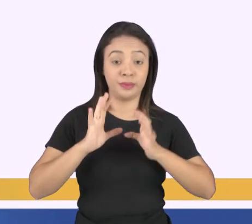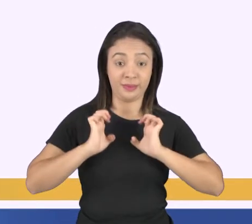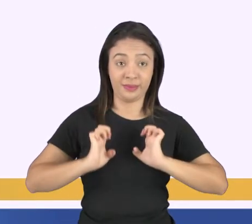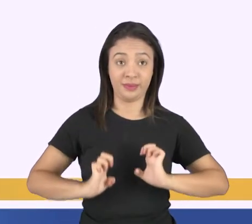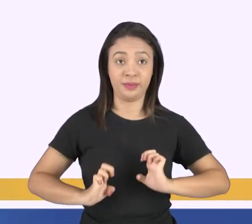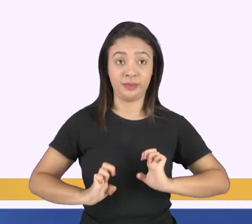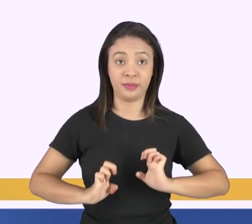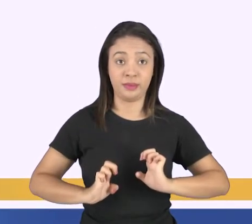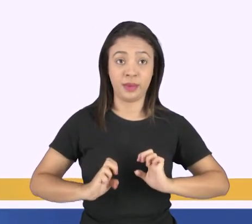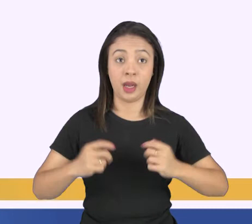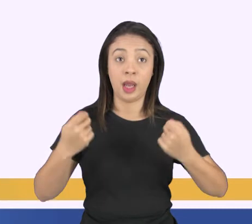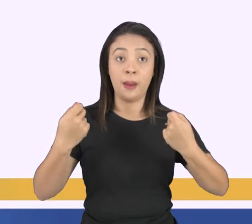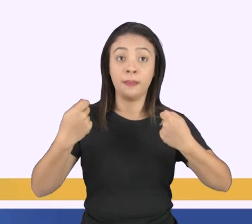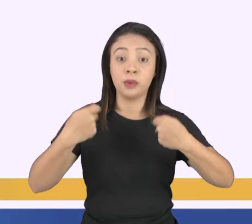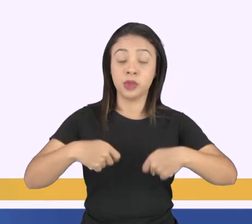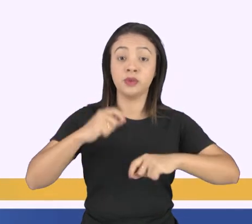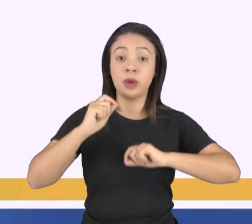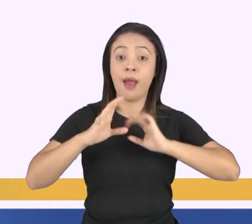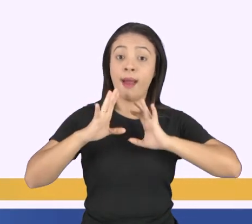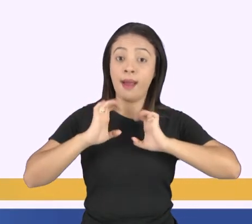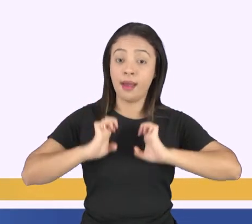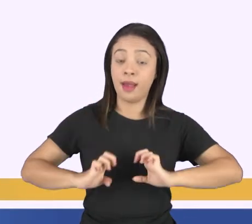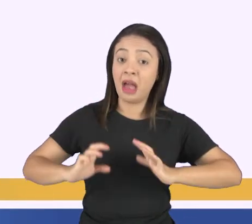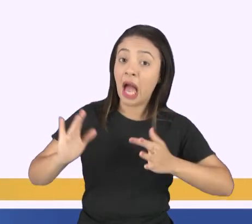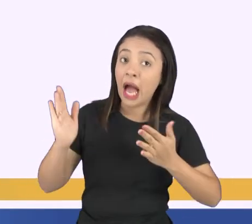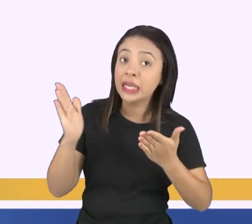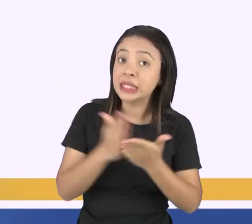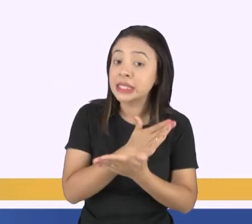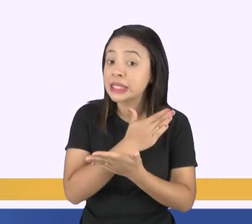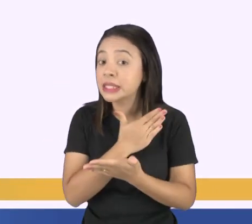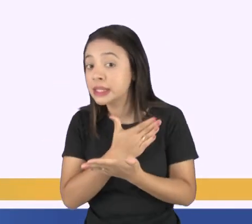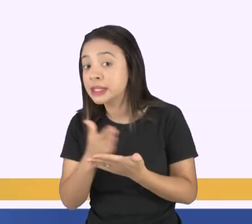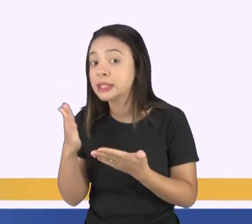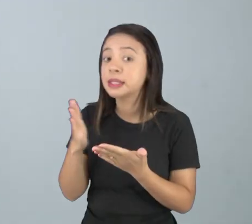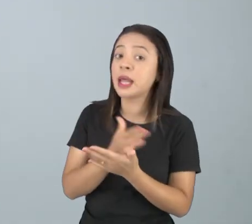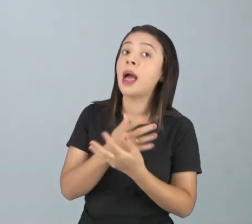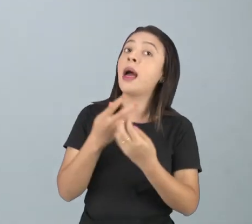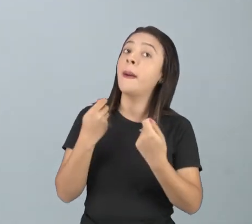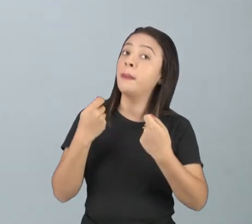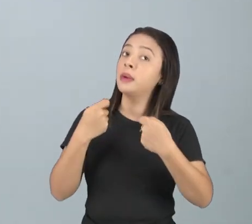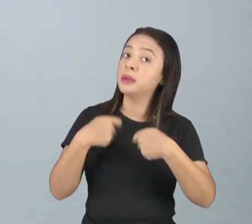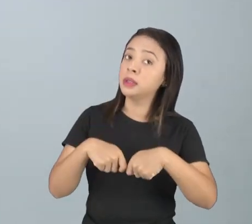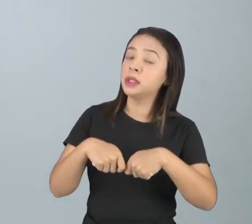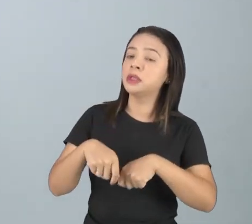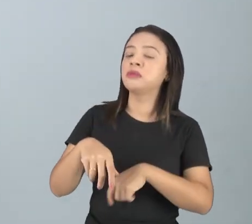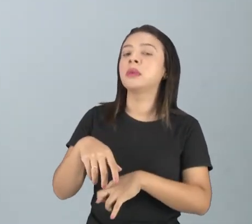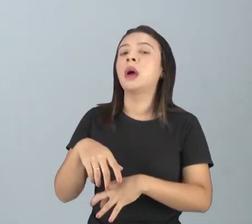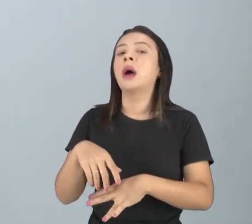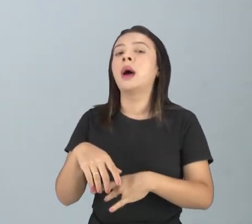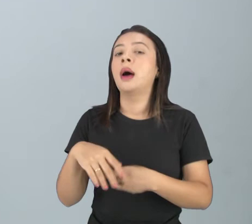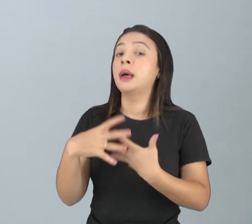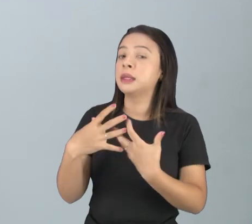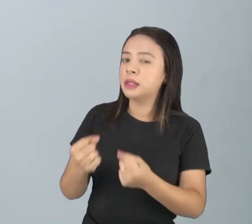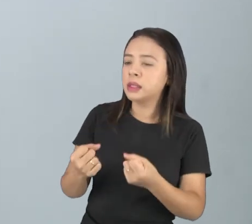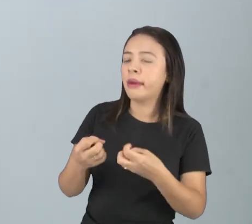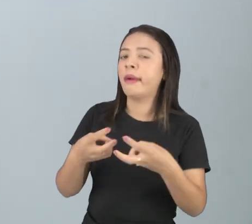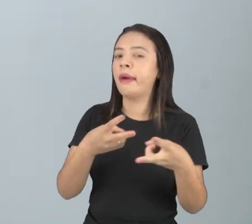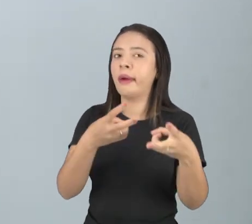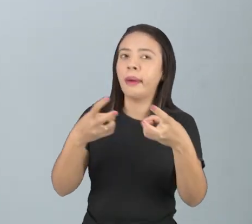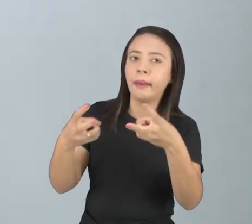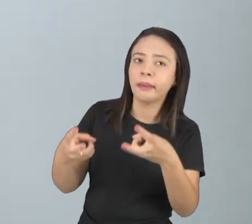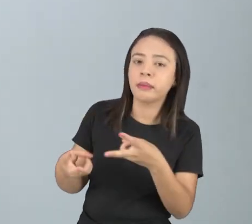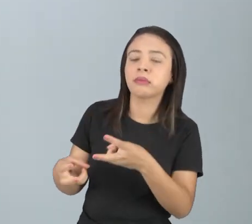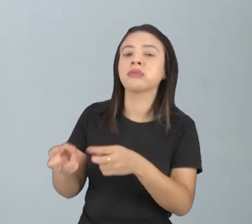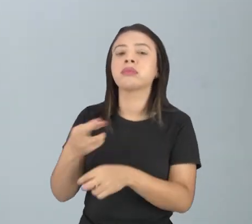pode submeter à visão religiosa, a determinada situação. Nem toda situação, não dá para a gente questionar tudo, explicar